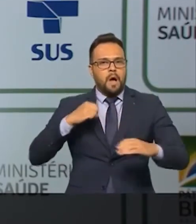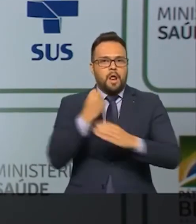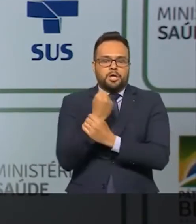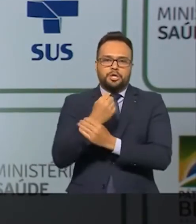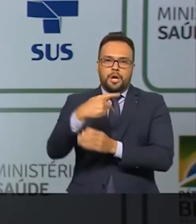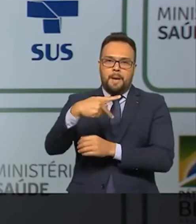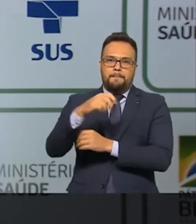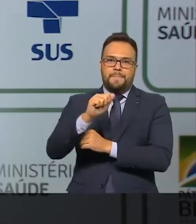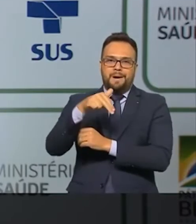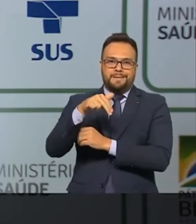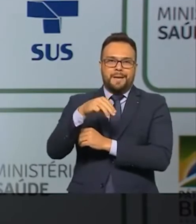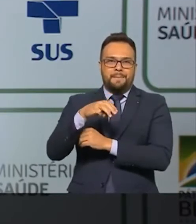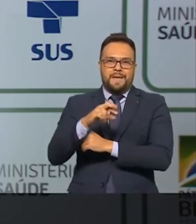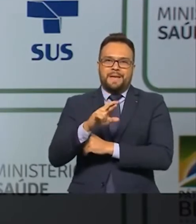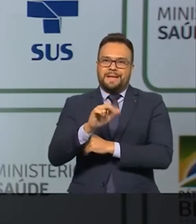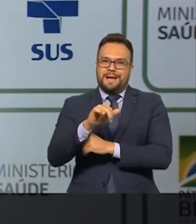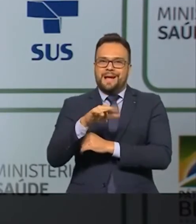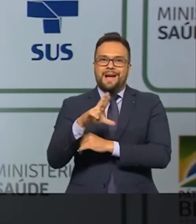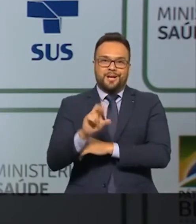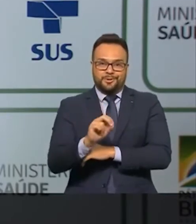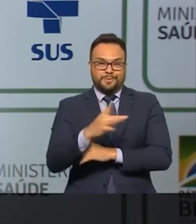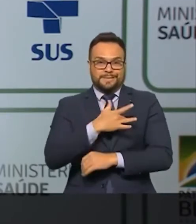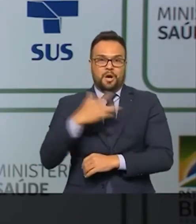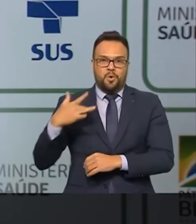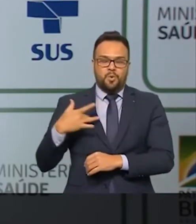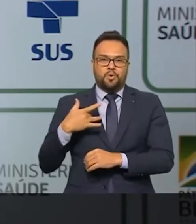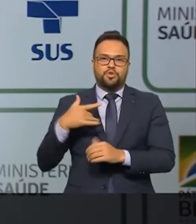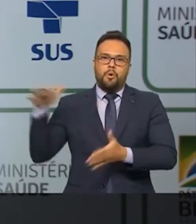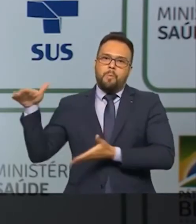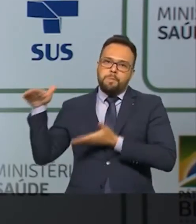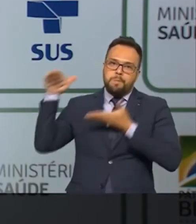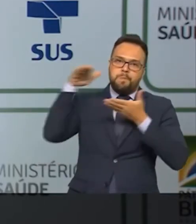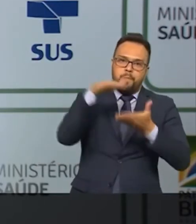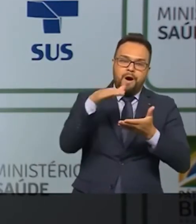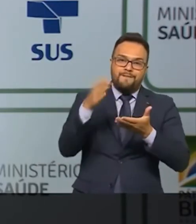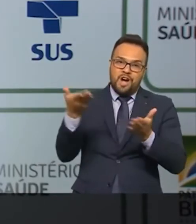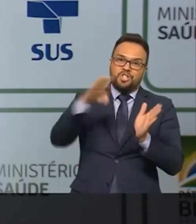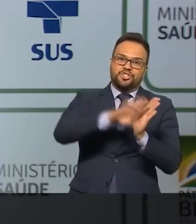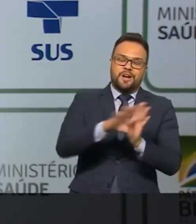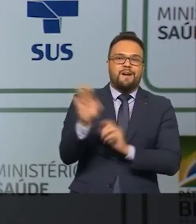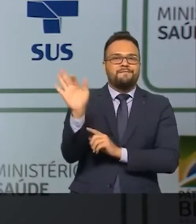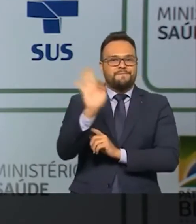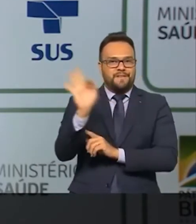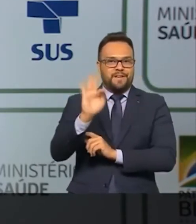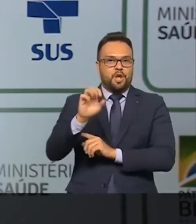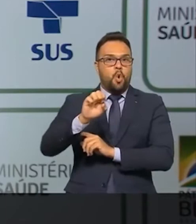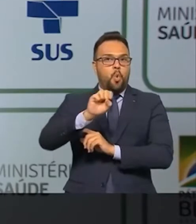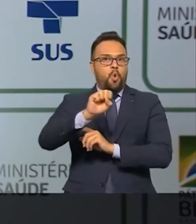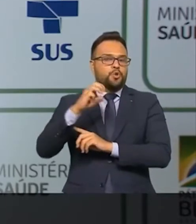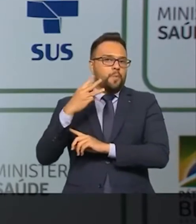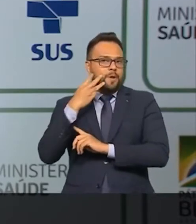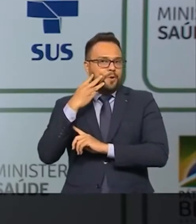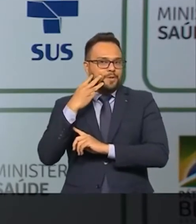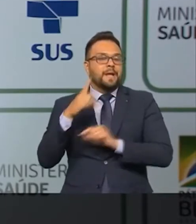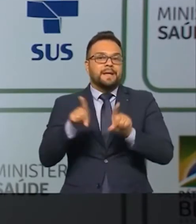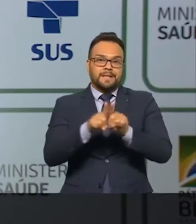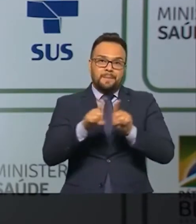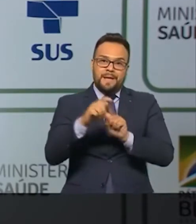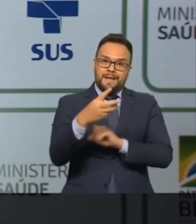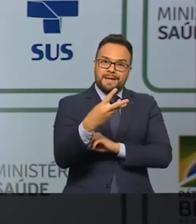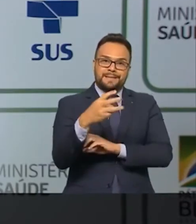que receberemos mais 8 milhões de seringas e agulhas em fevereiro, além de outras 30 milhões